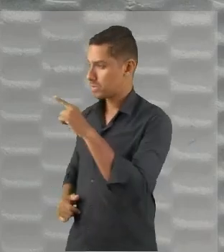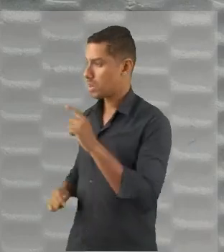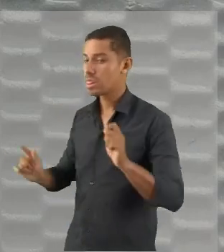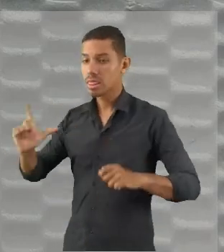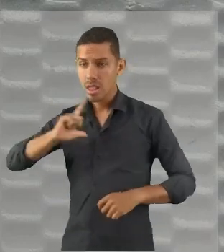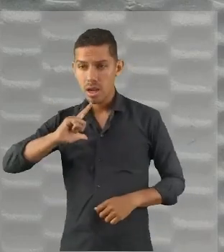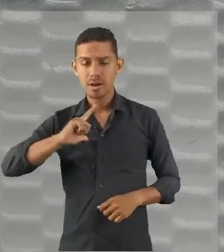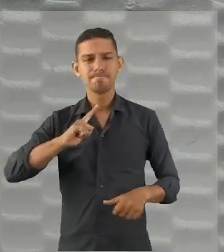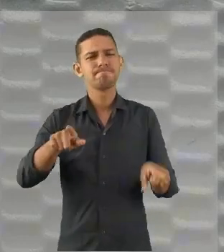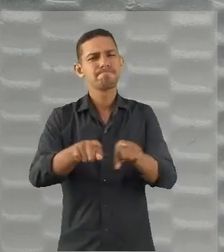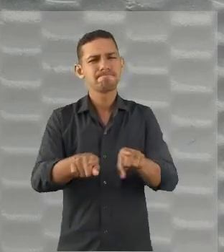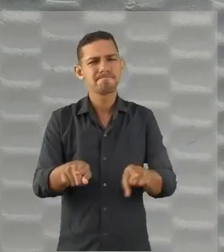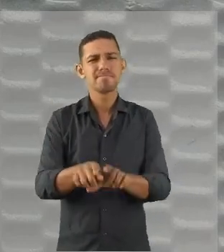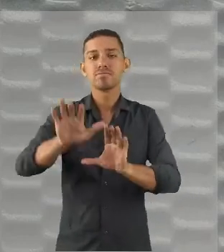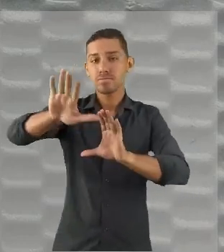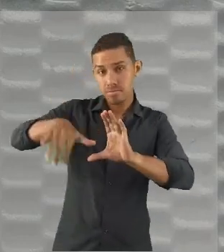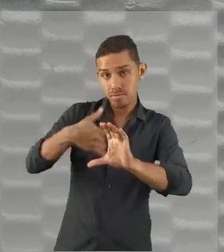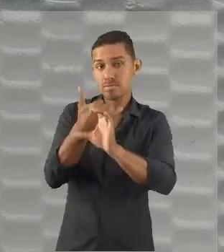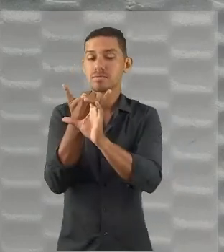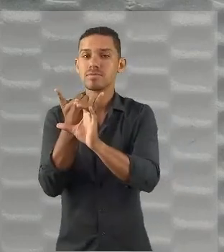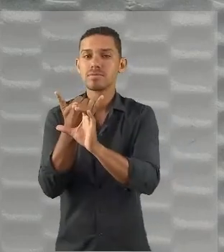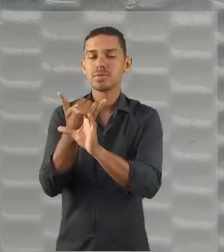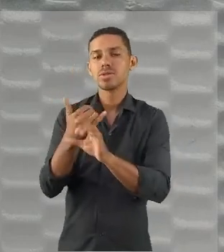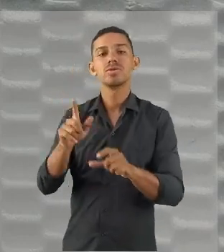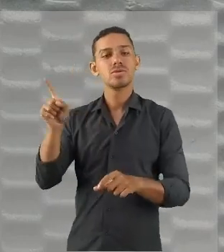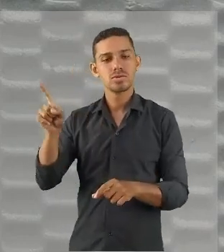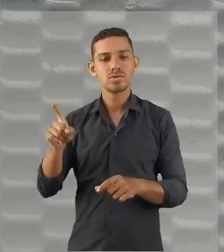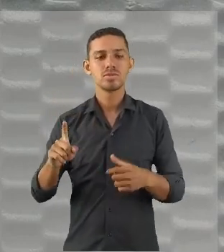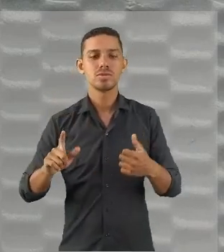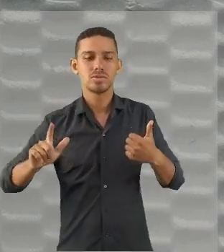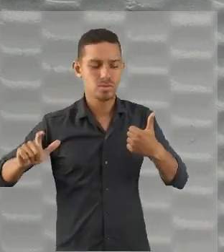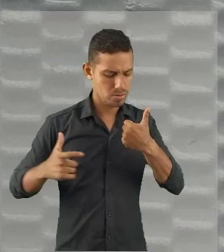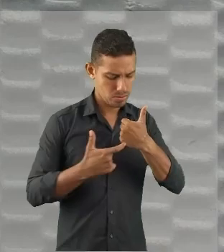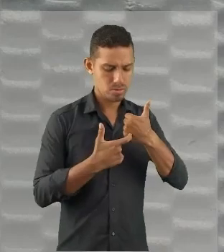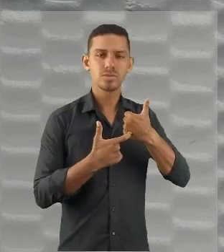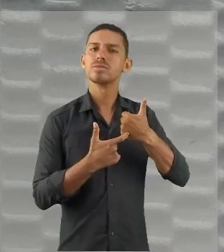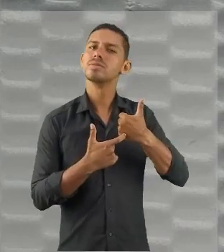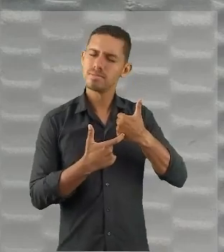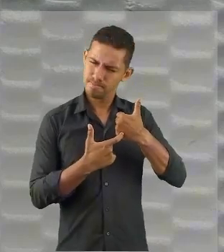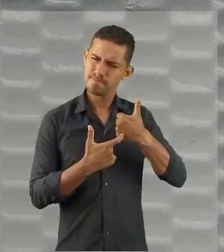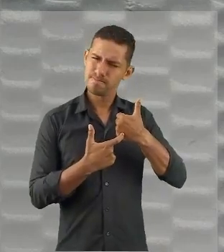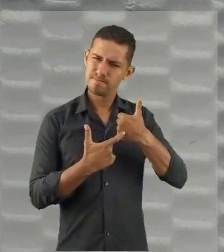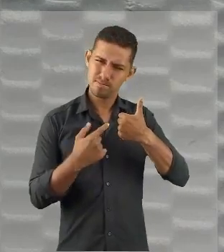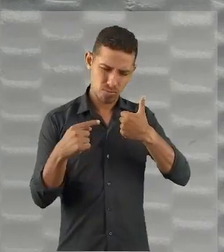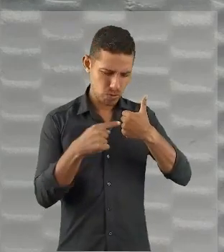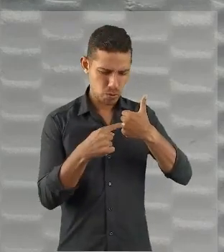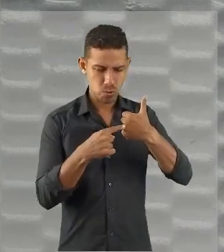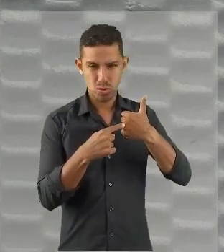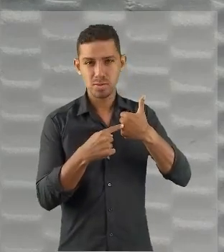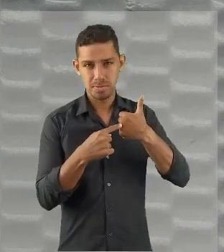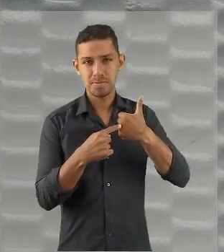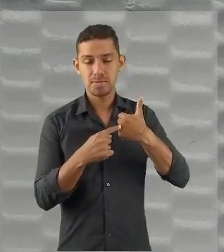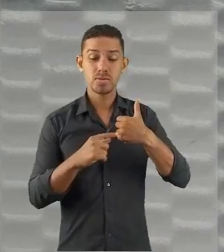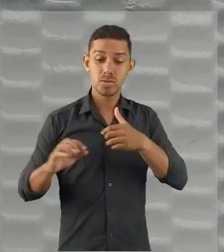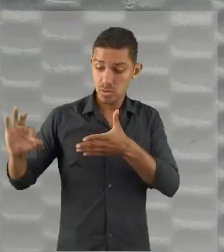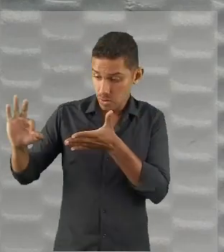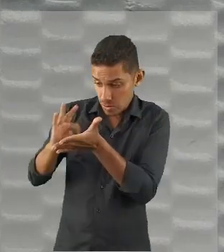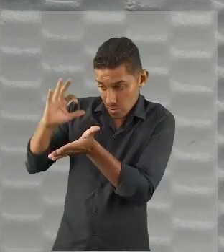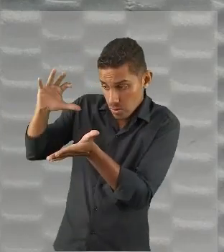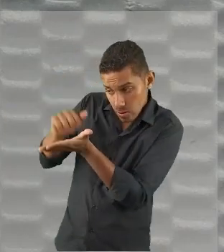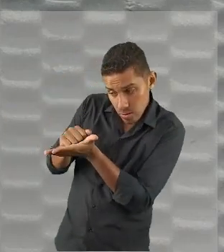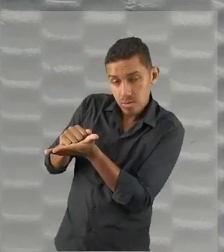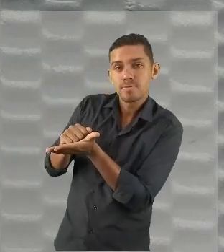do canal da plataforma Gonçalves Dias, não esquece de apertar o ícone para se inscrever